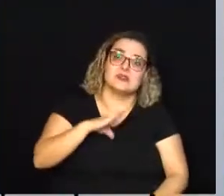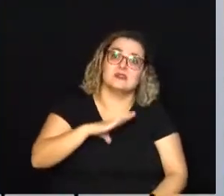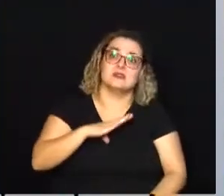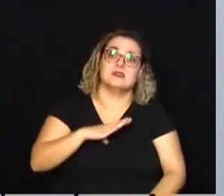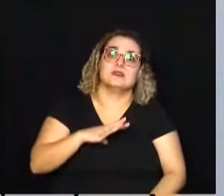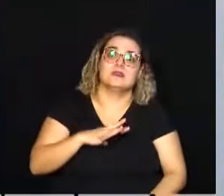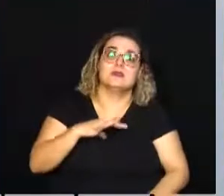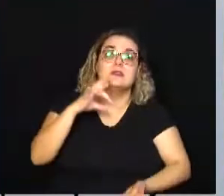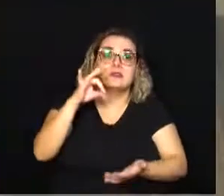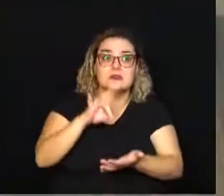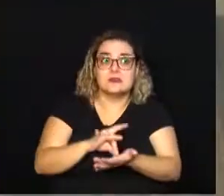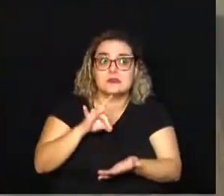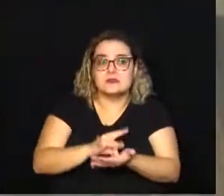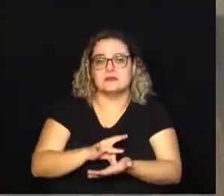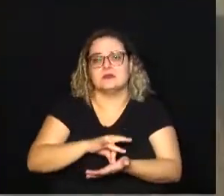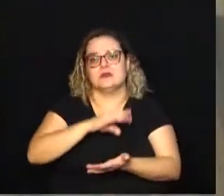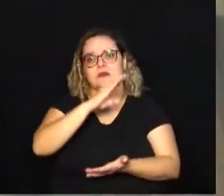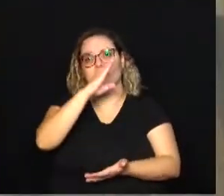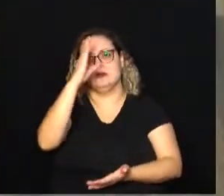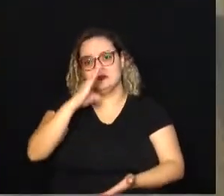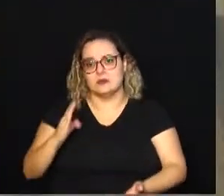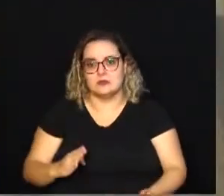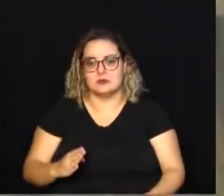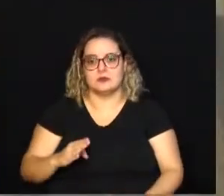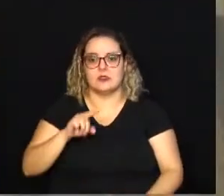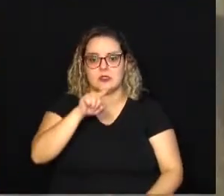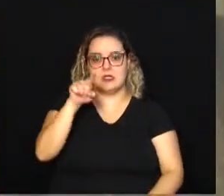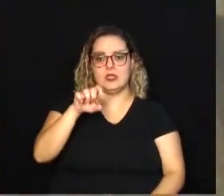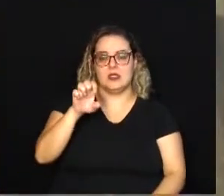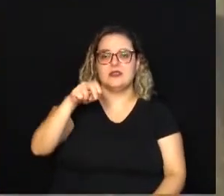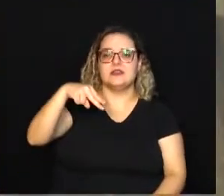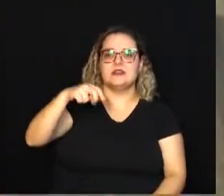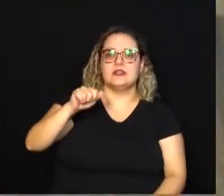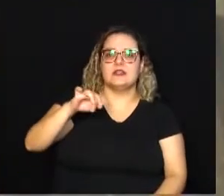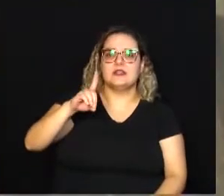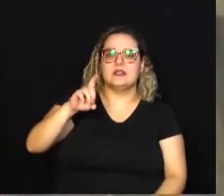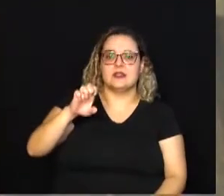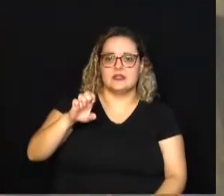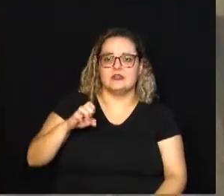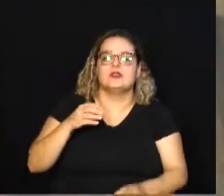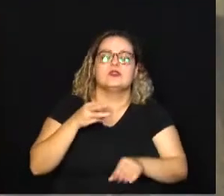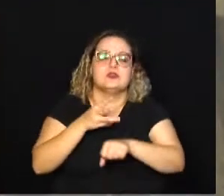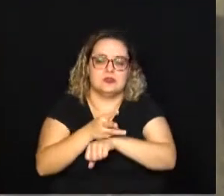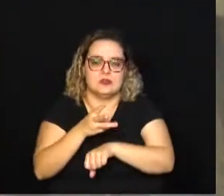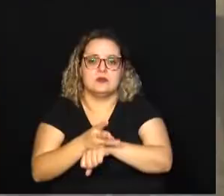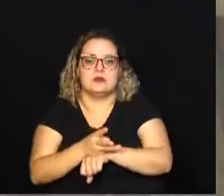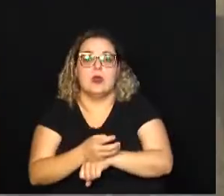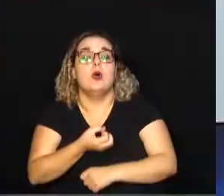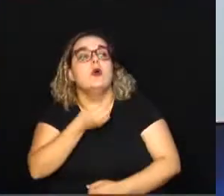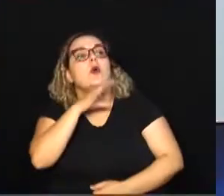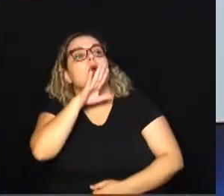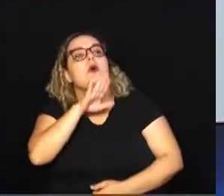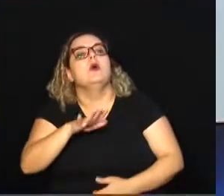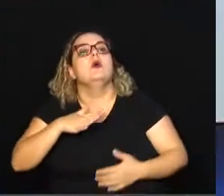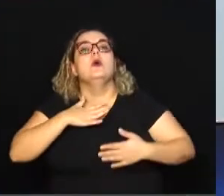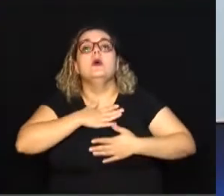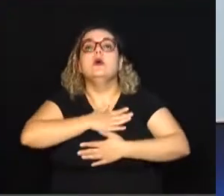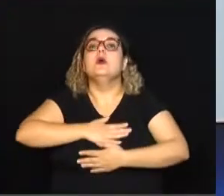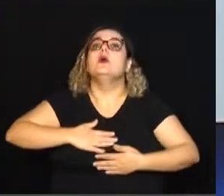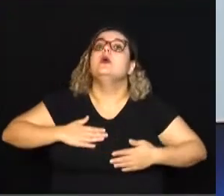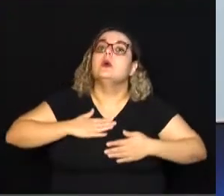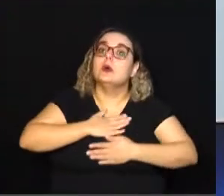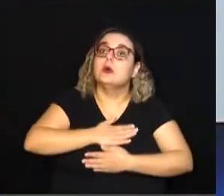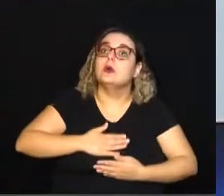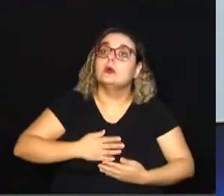realidade brasileira. A Zenaide Oliveira, ela participa com a gente também pelo WhatsApp, ela diz: boa tarde, é um imenso prazer ouvir pessoas